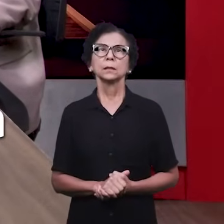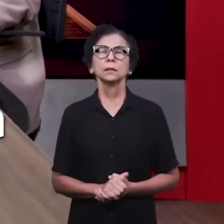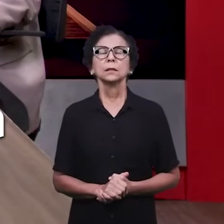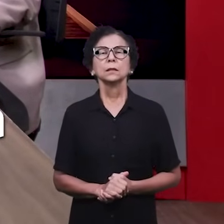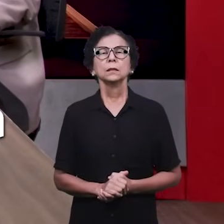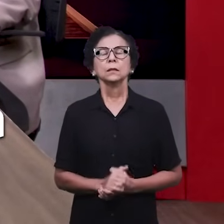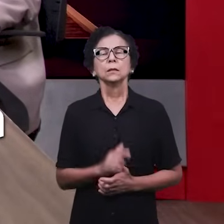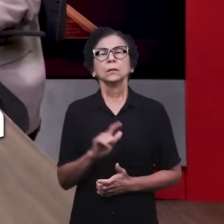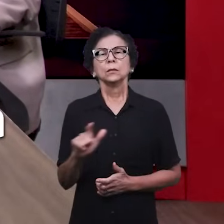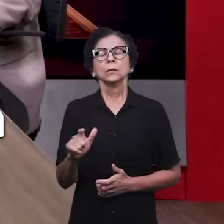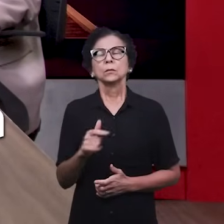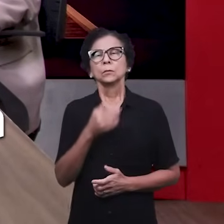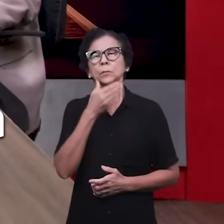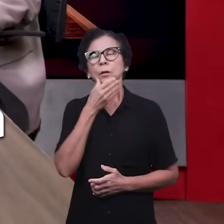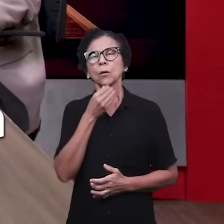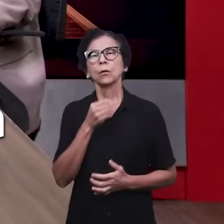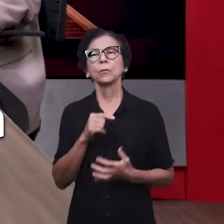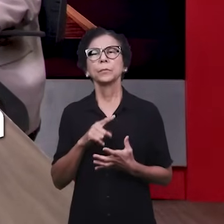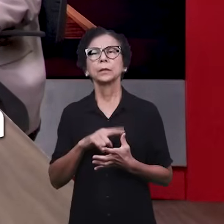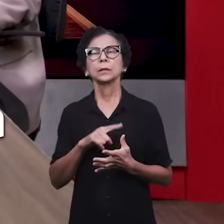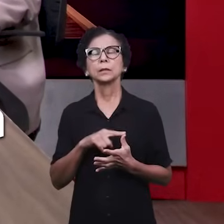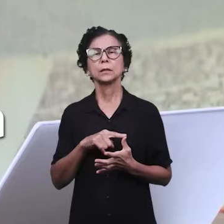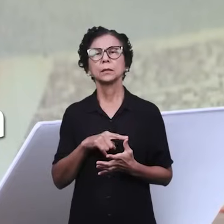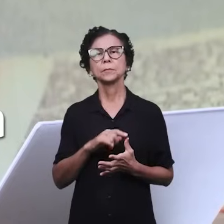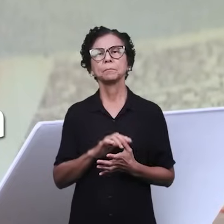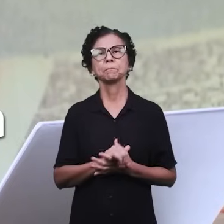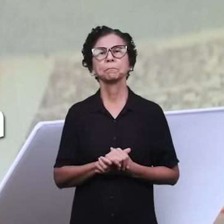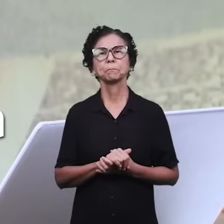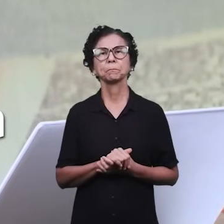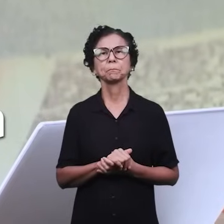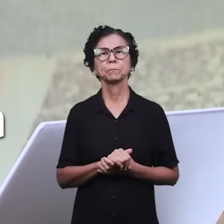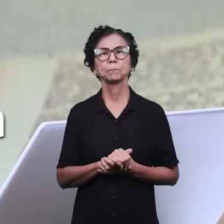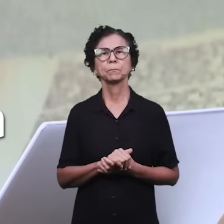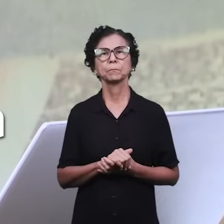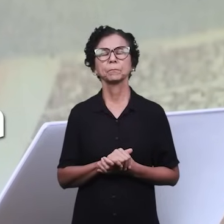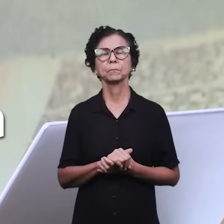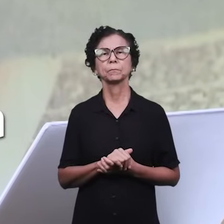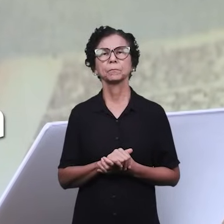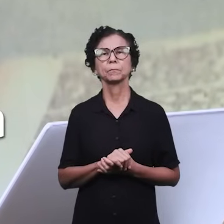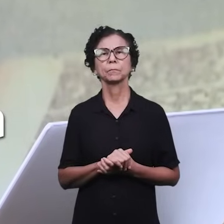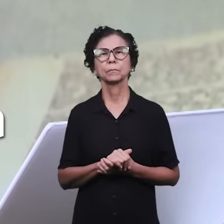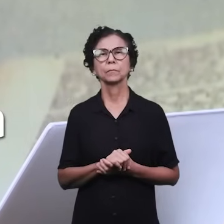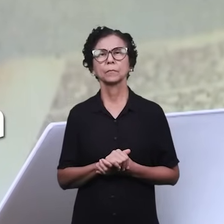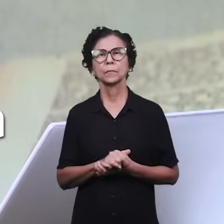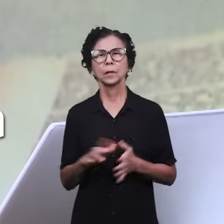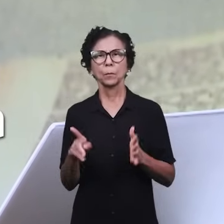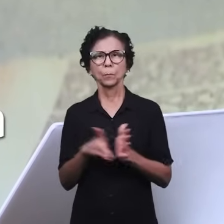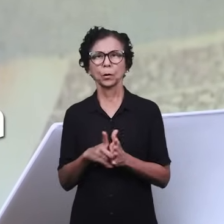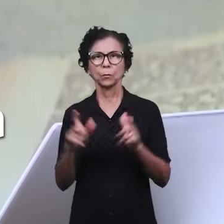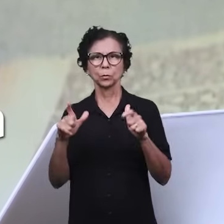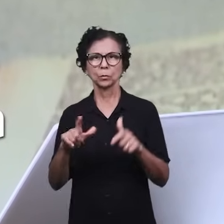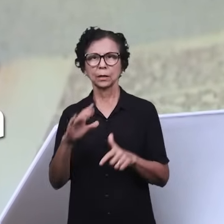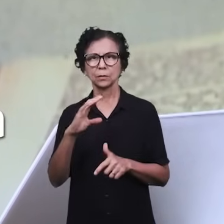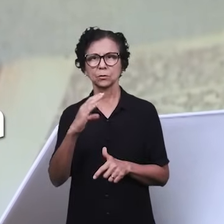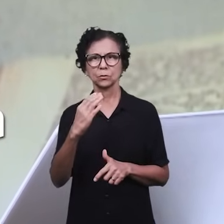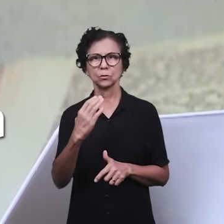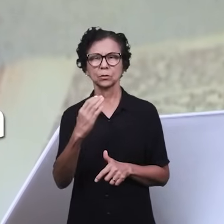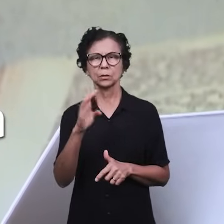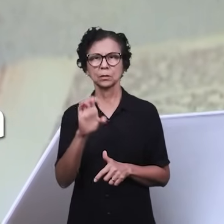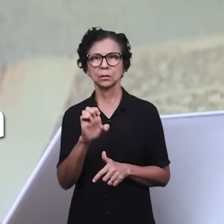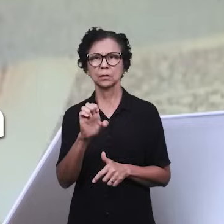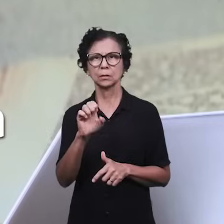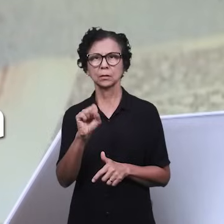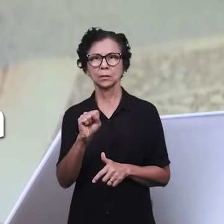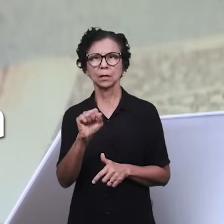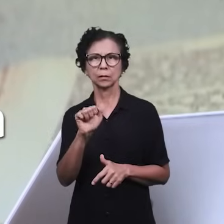Eusébio de Cesareia, ele já foi uma outra situação. Ele abrigou, foi até depois houve